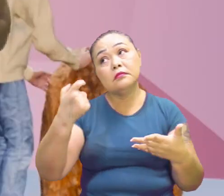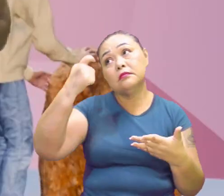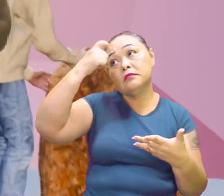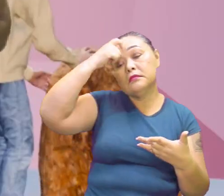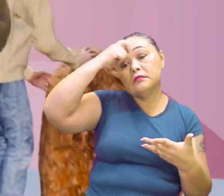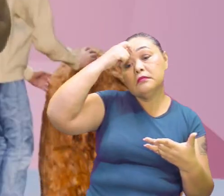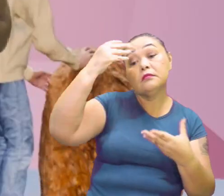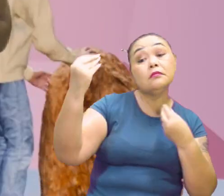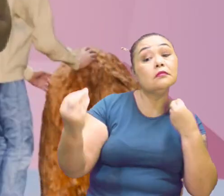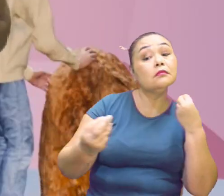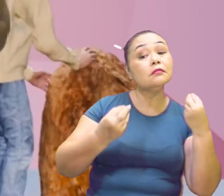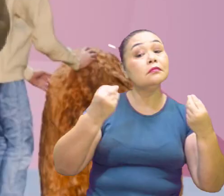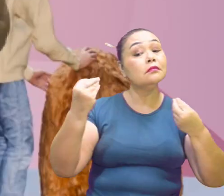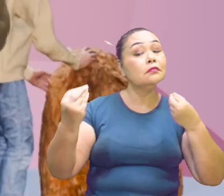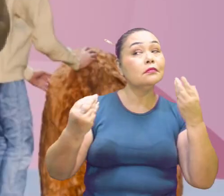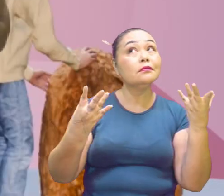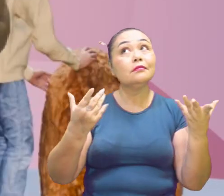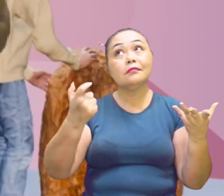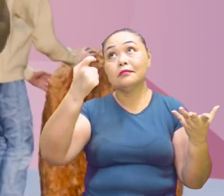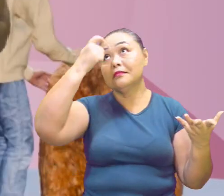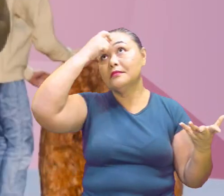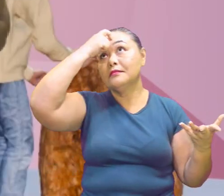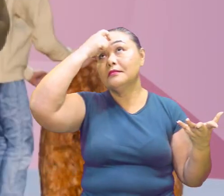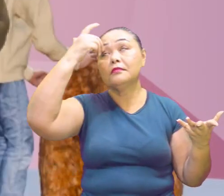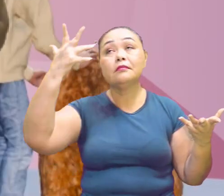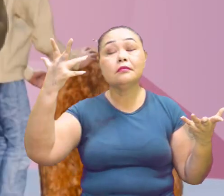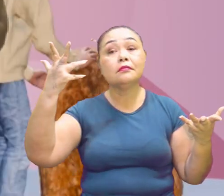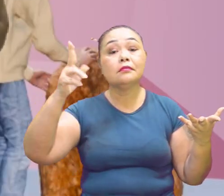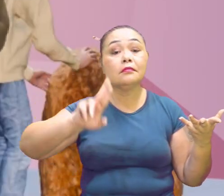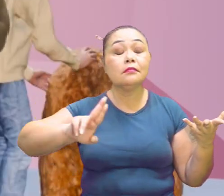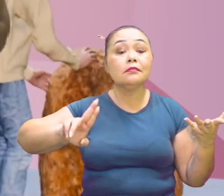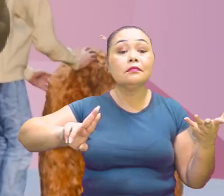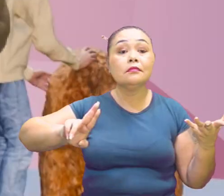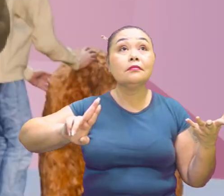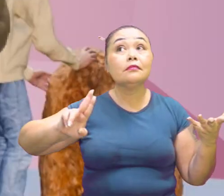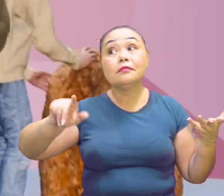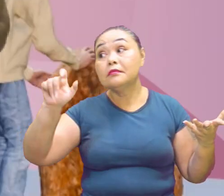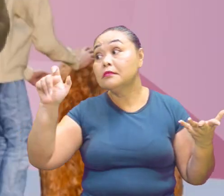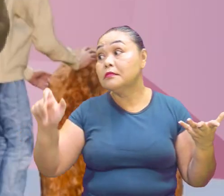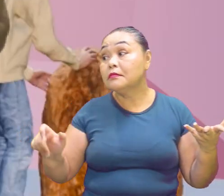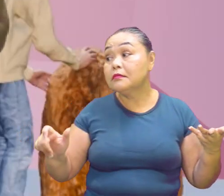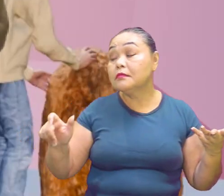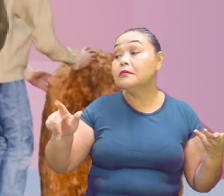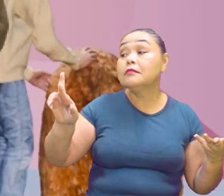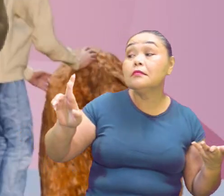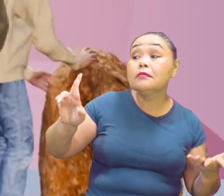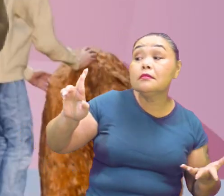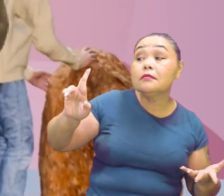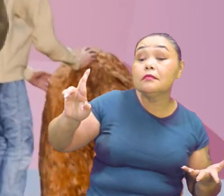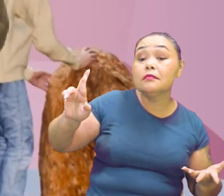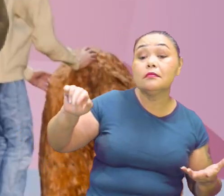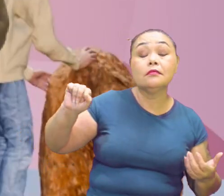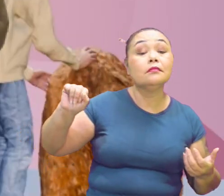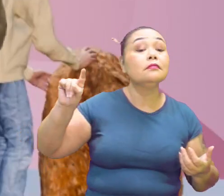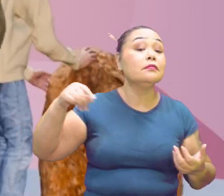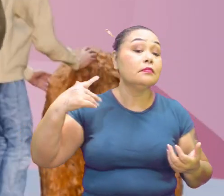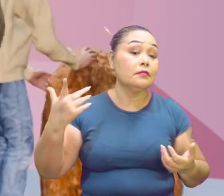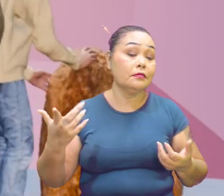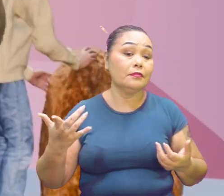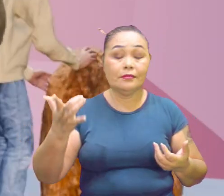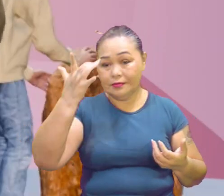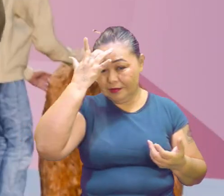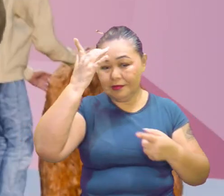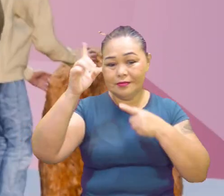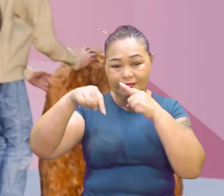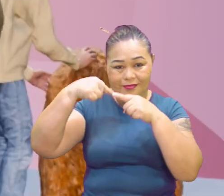conscientizar, mas como que vai ser feita essa conscientização? Por meio de quem? Aí fica fácil. Mas Fica.